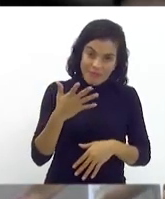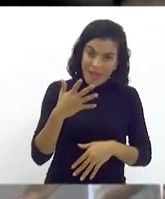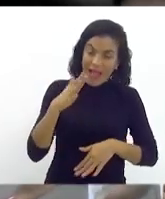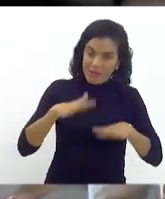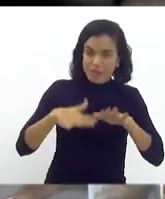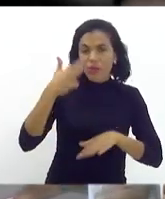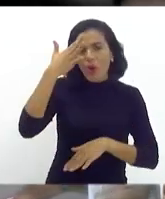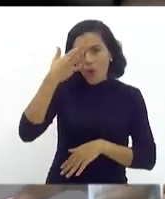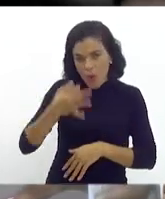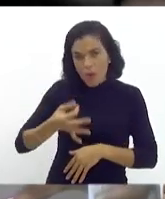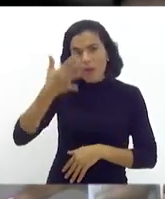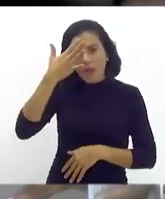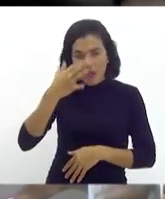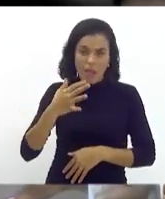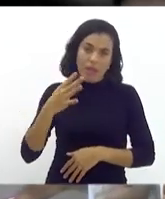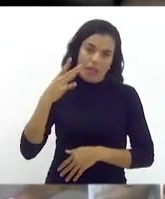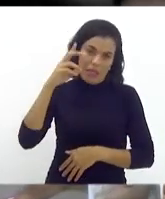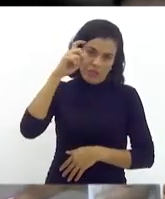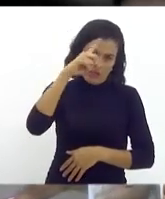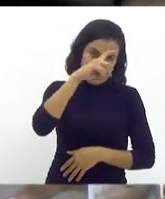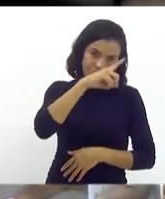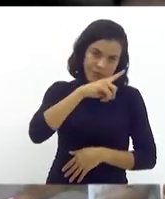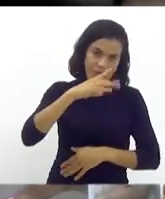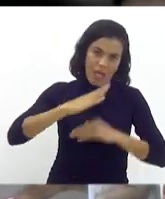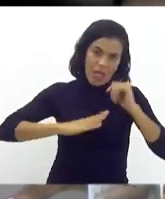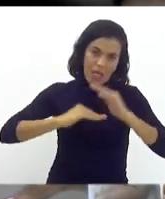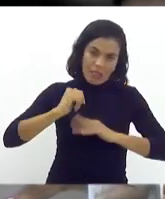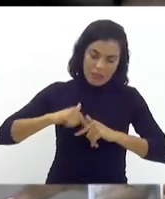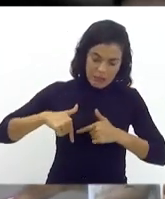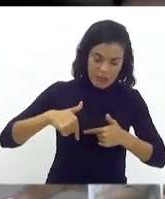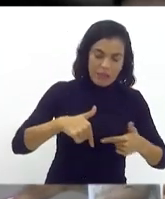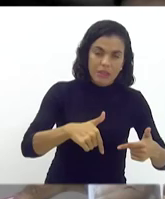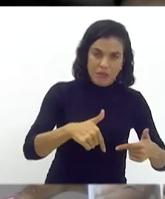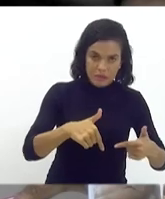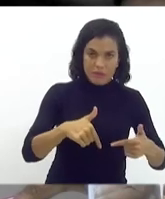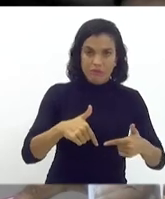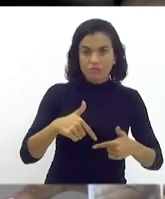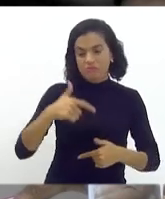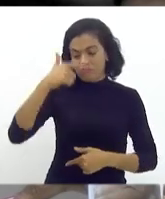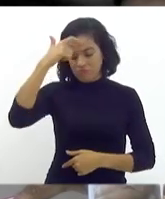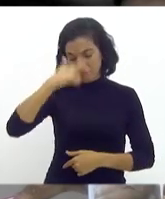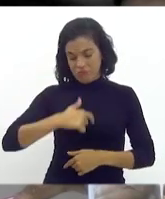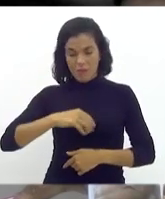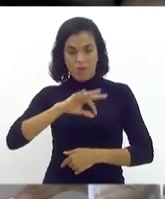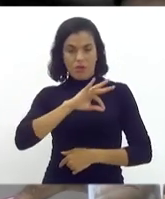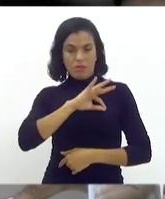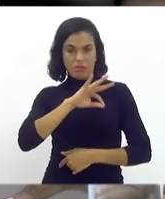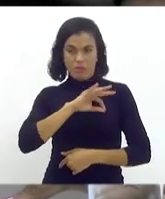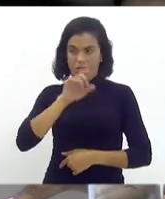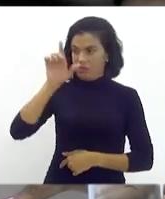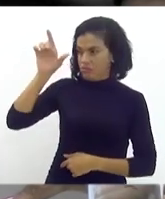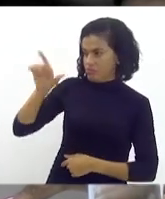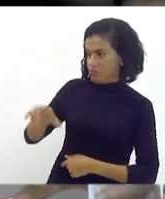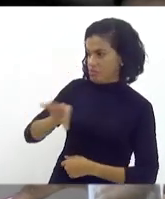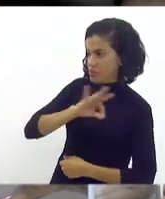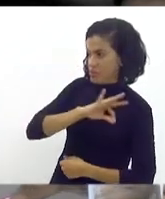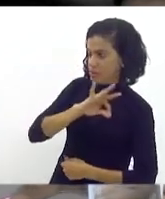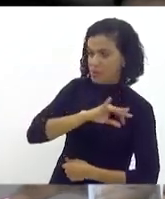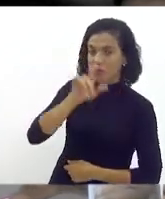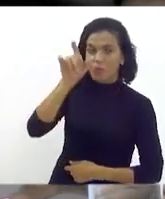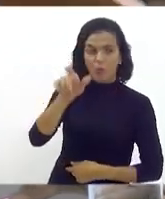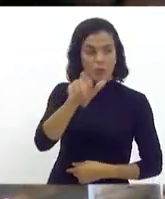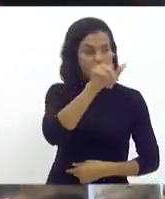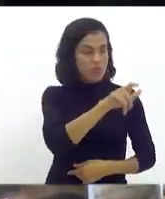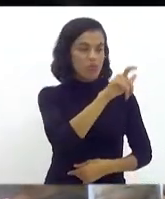a gente compreende todas as dificuldades práticas da autoridade policial né a gente compreende